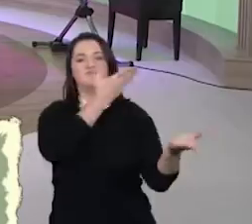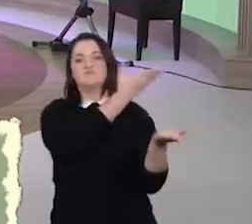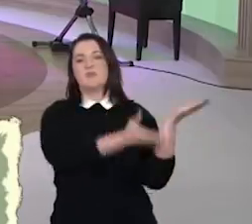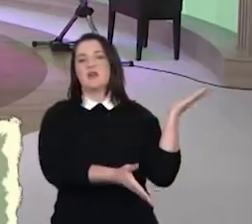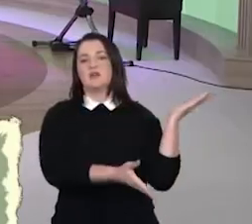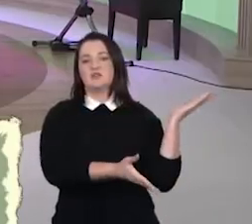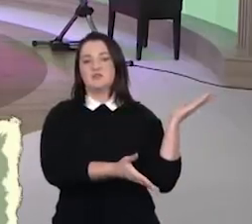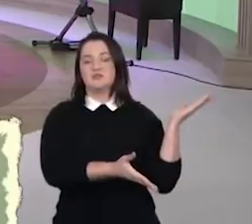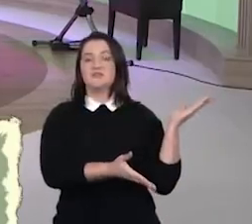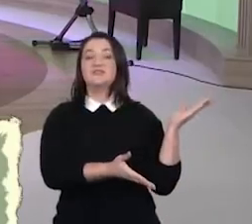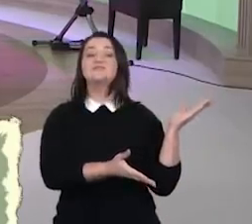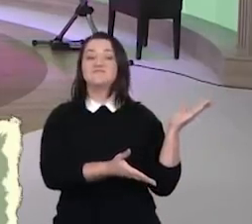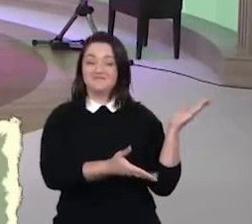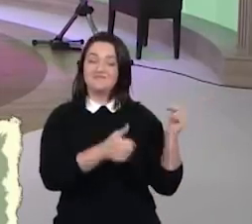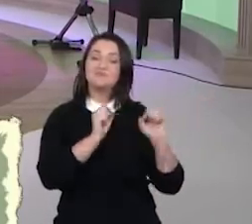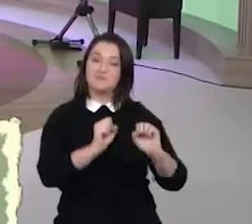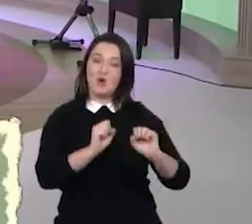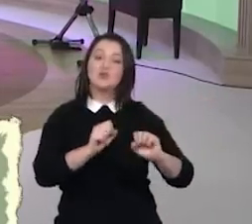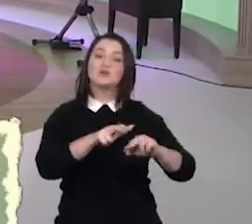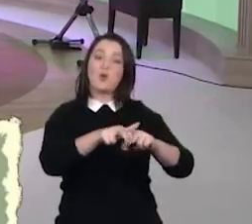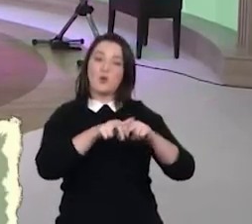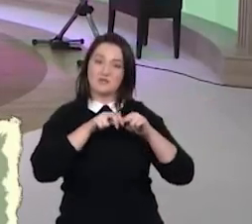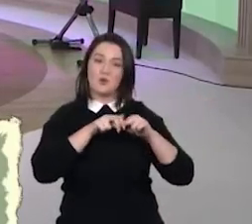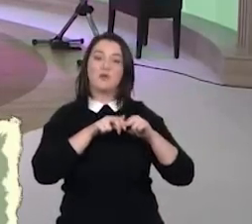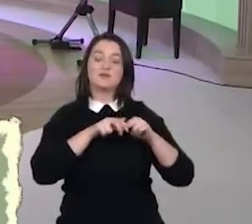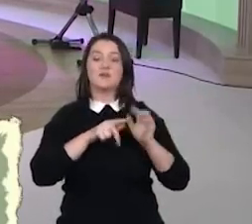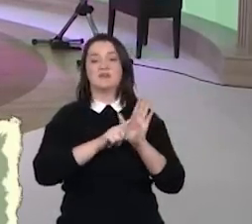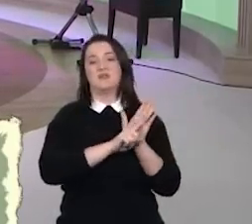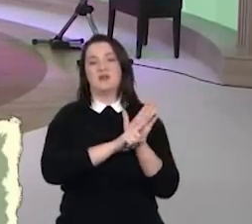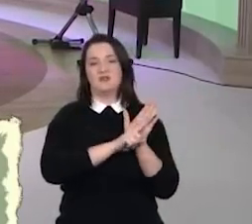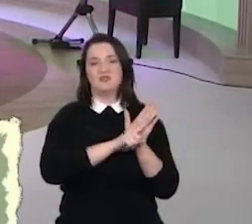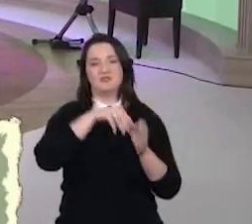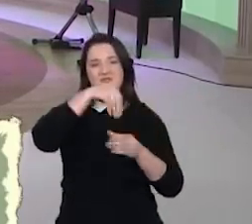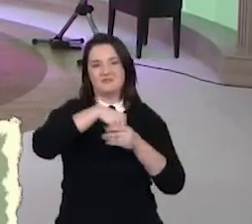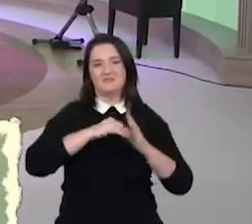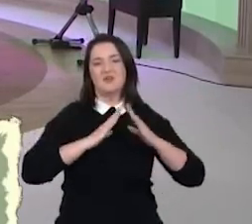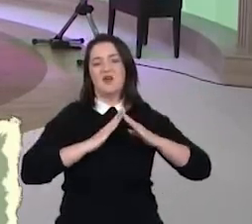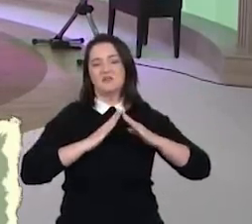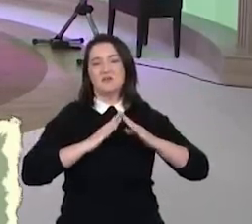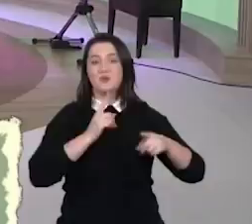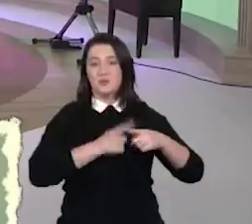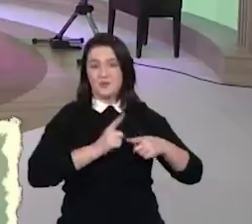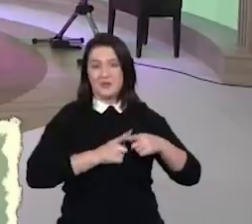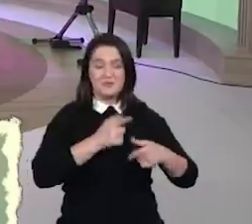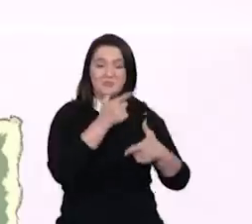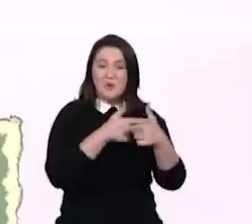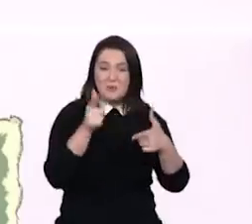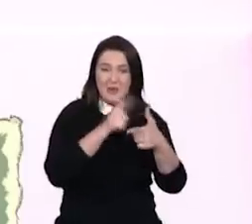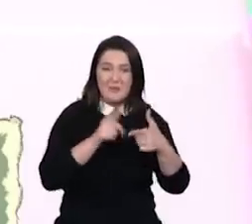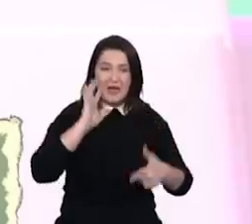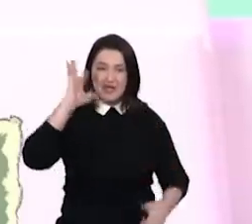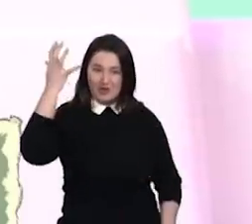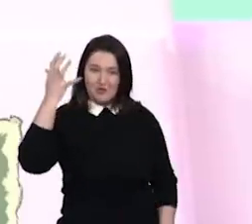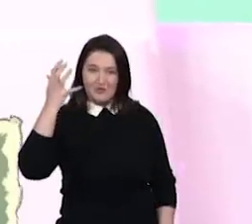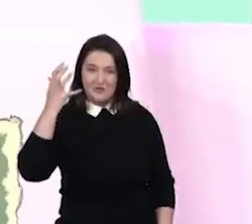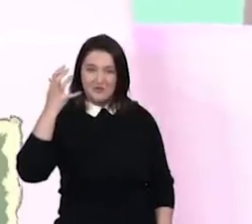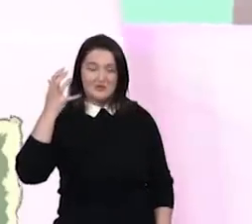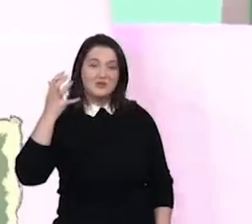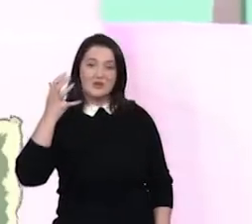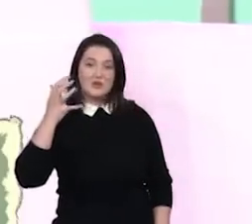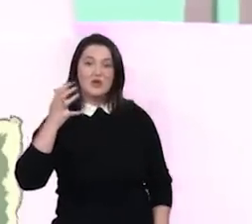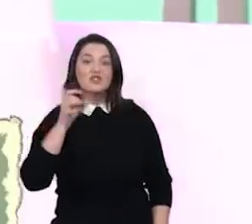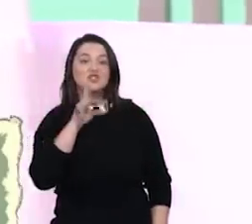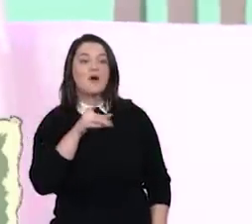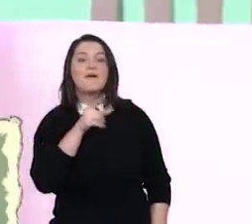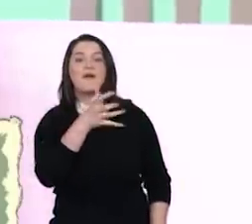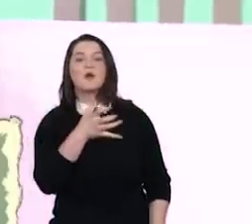pode trazer muitas consequências negativas para a sua casa, porque os problemas não são resolvidos, porque a intenção é só procurar